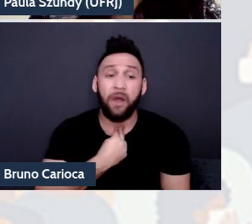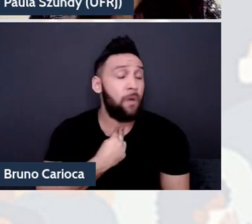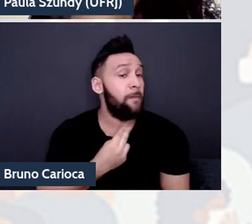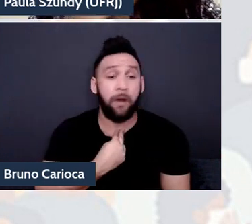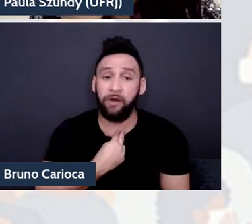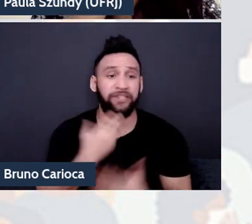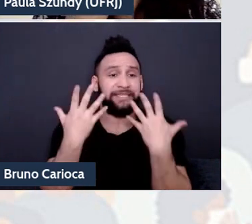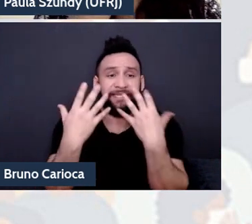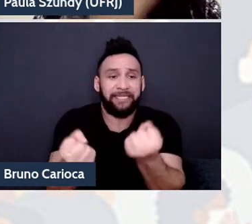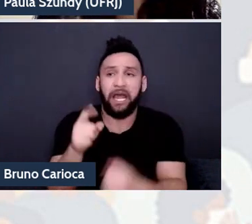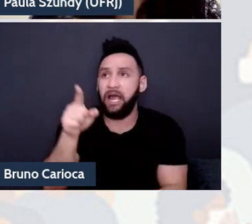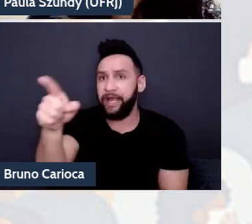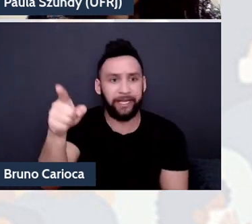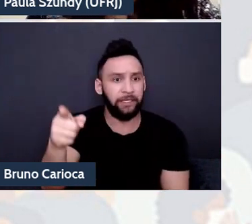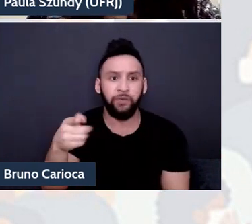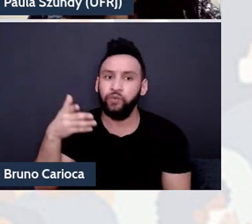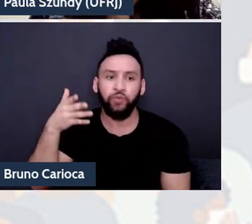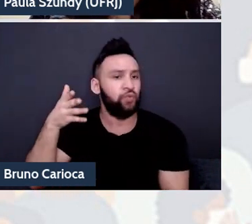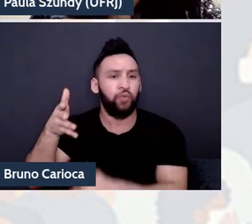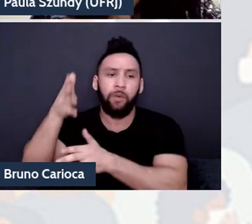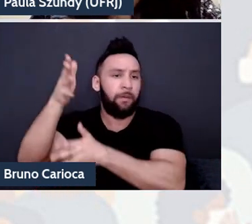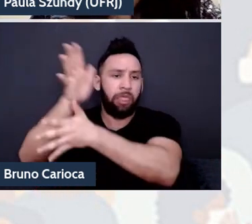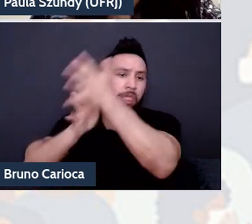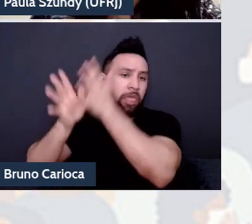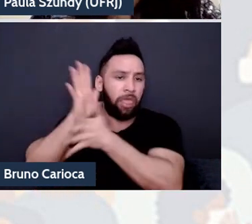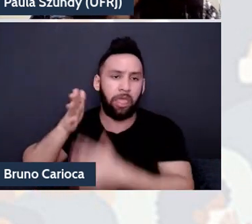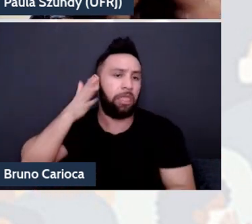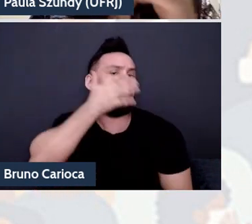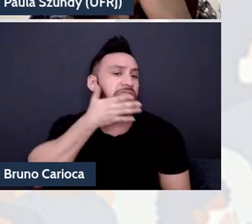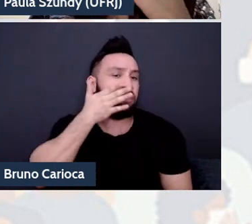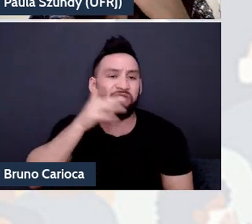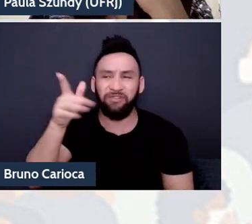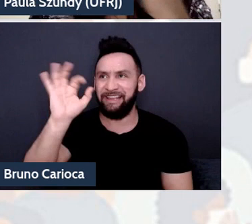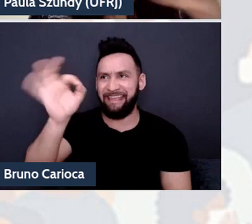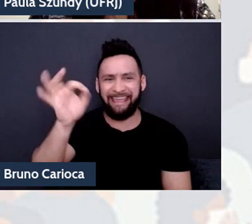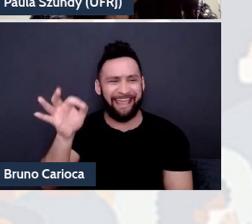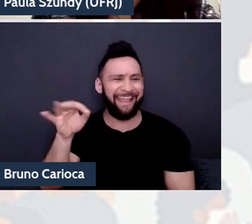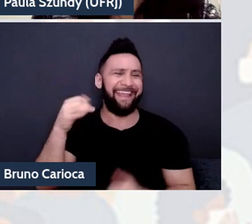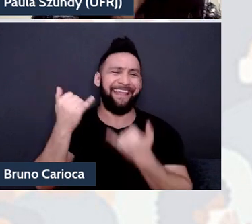Acho fundamental também o engajamento em desobediências epistêmicas que nos